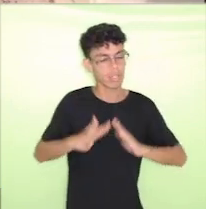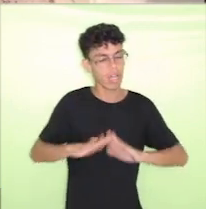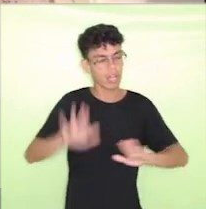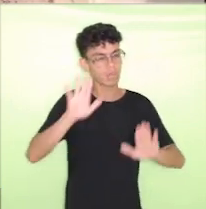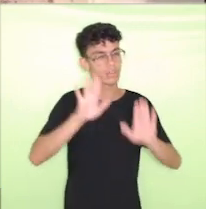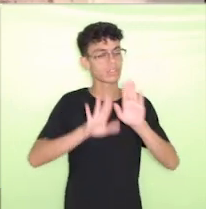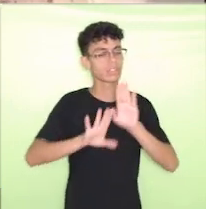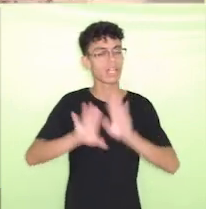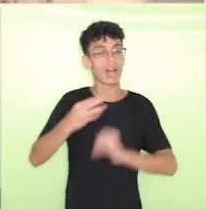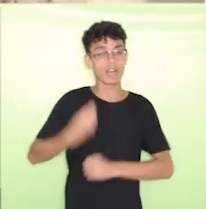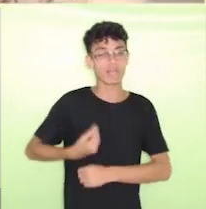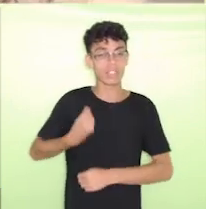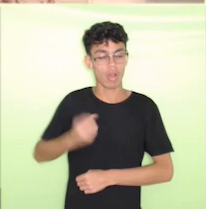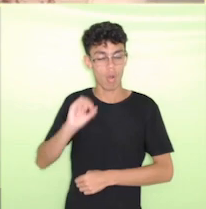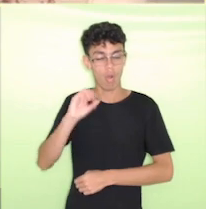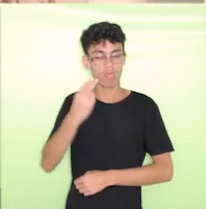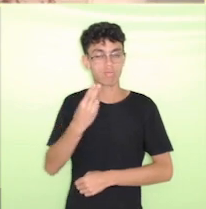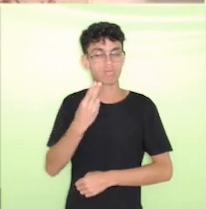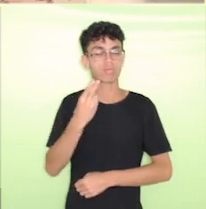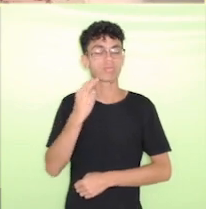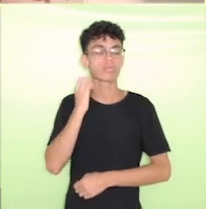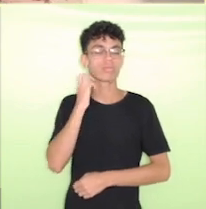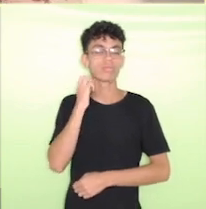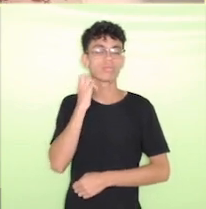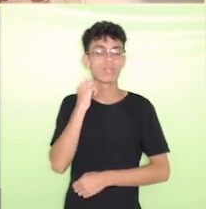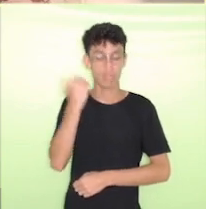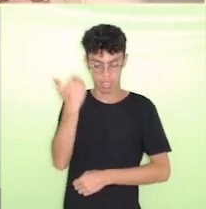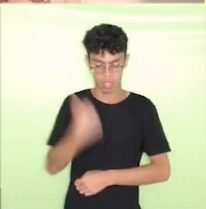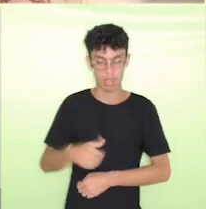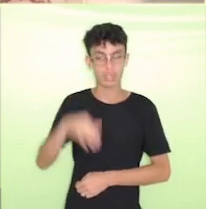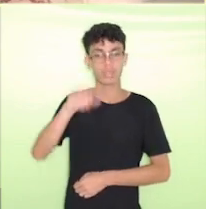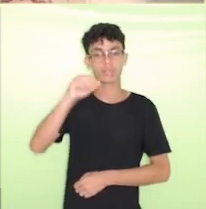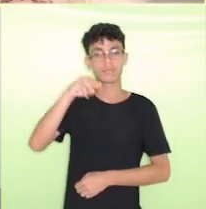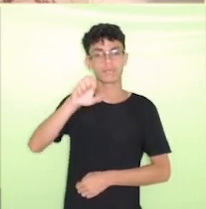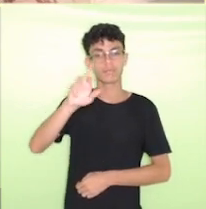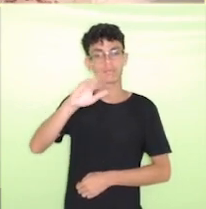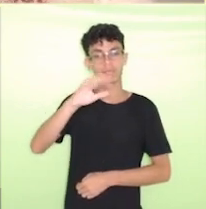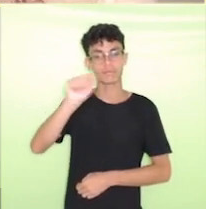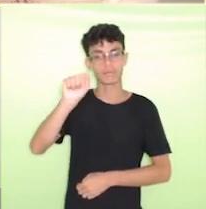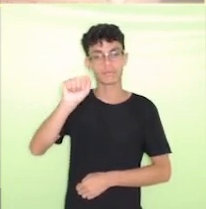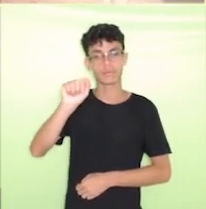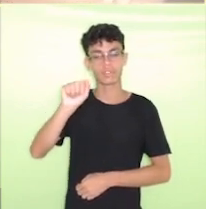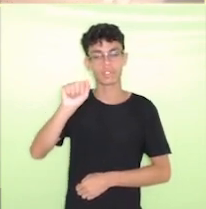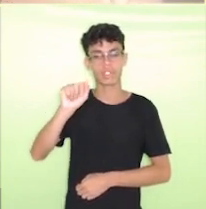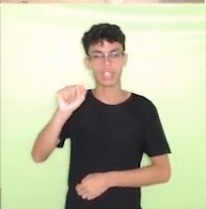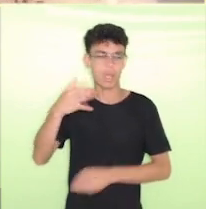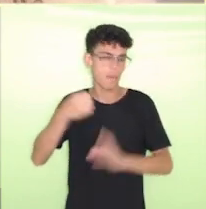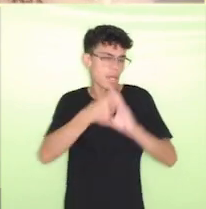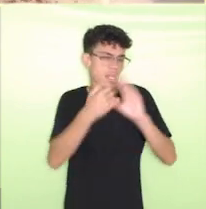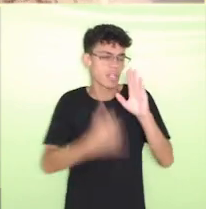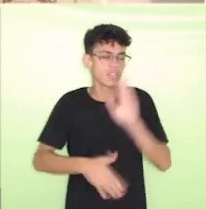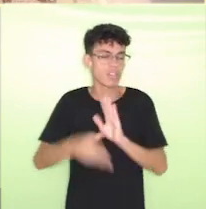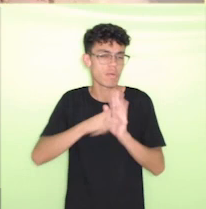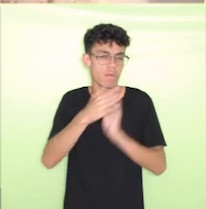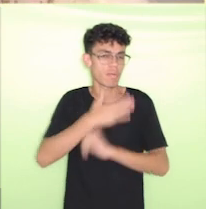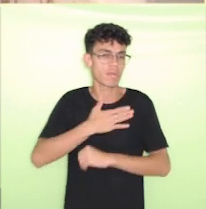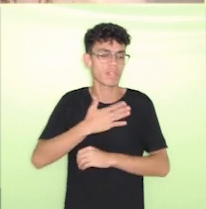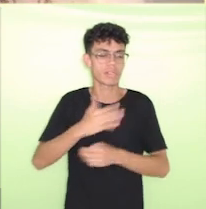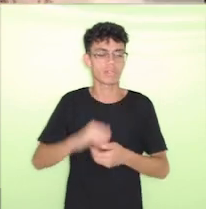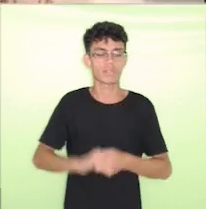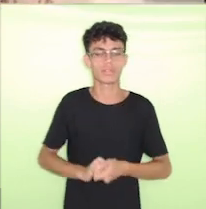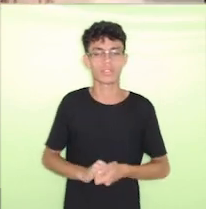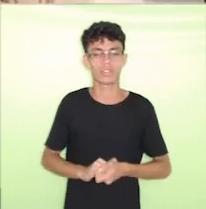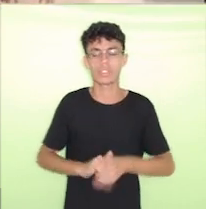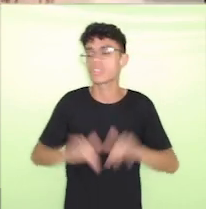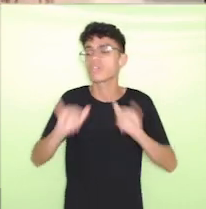Acautele-se. De vida ou... Mas eu sou eu, América. É uma maneira de ser. O que